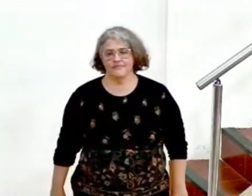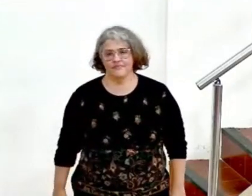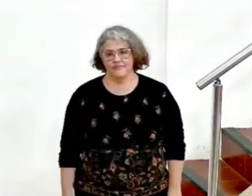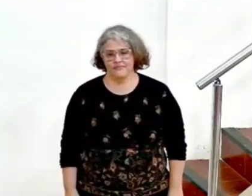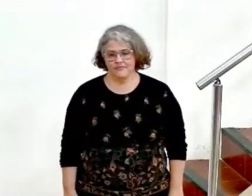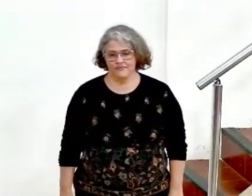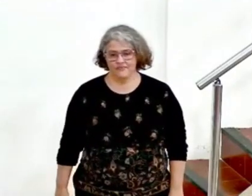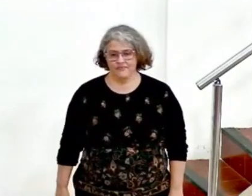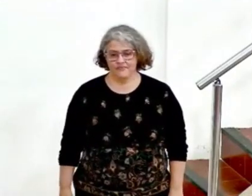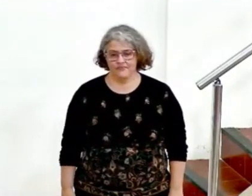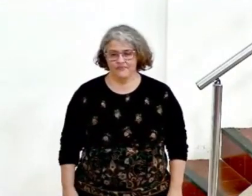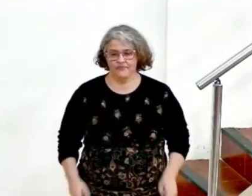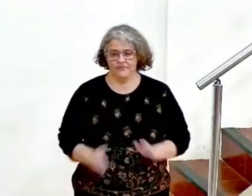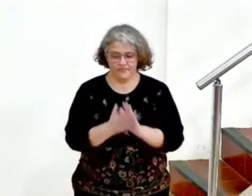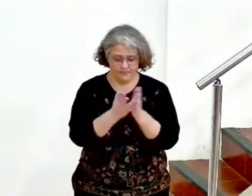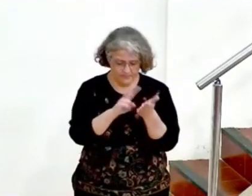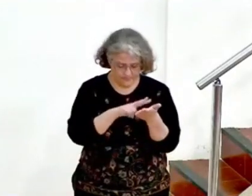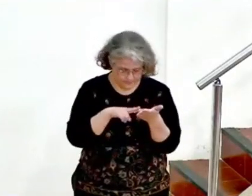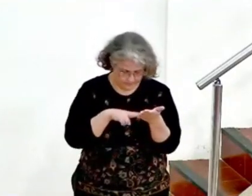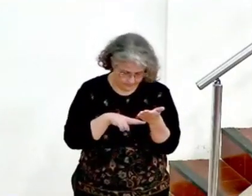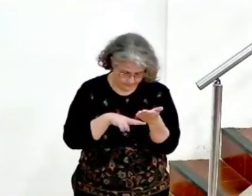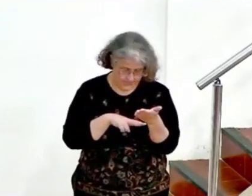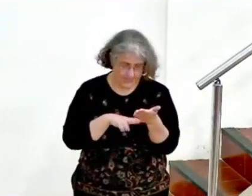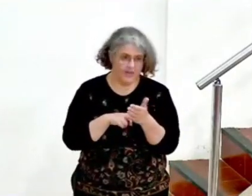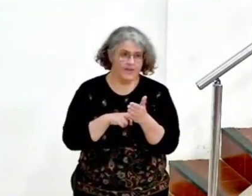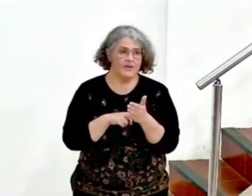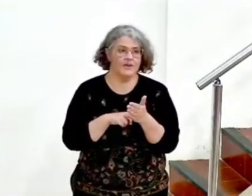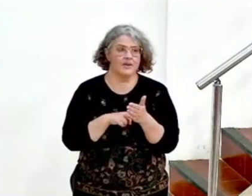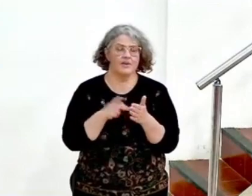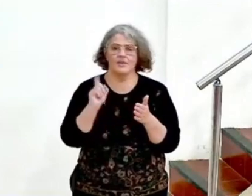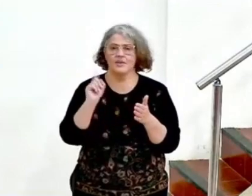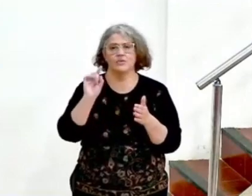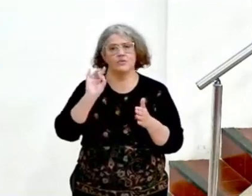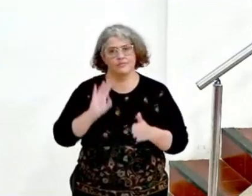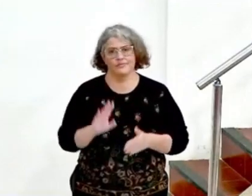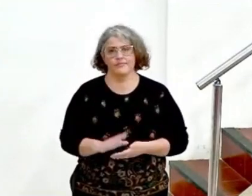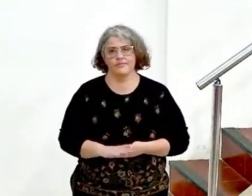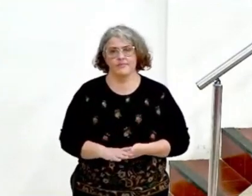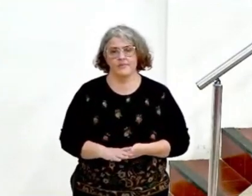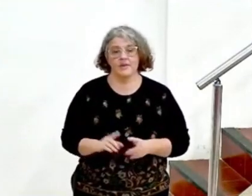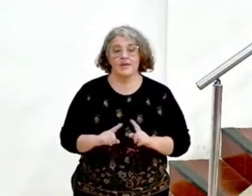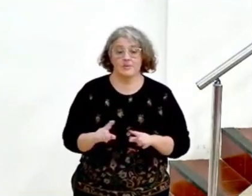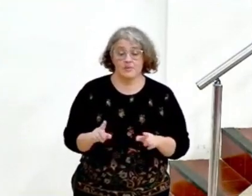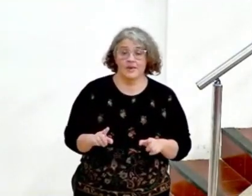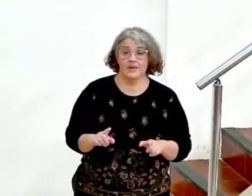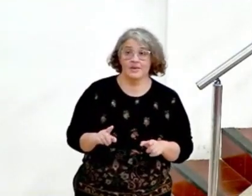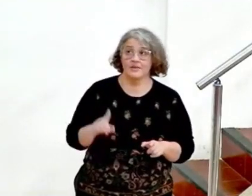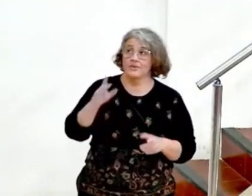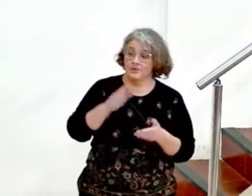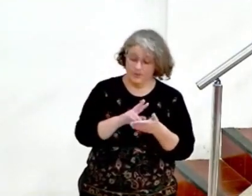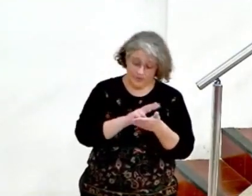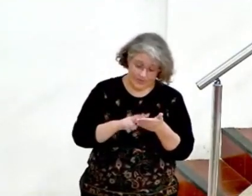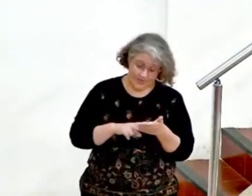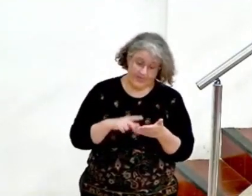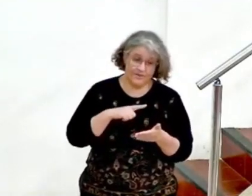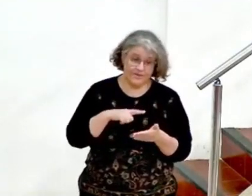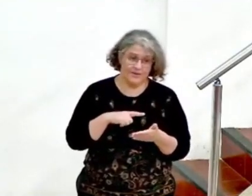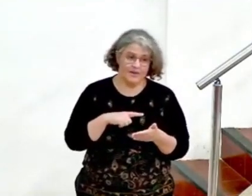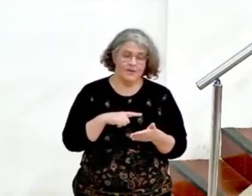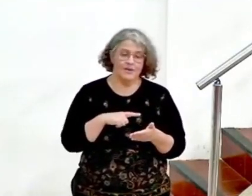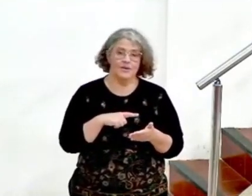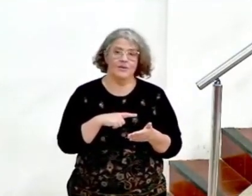E o texto então aponta para essa direção. Mas não só isso. O texto também nos chama para a realidade que